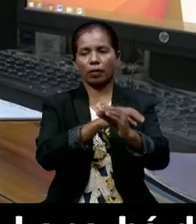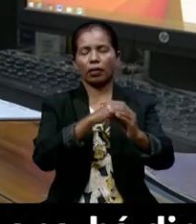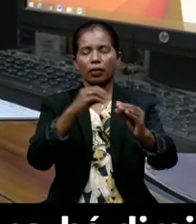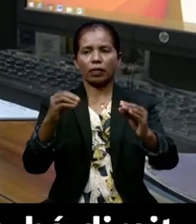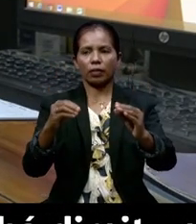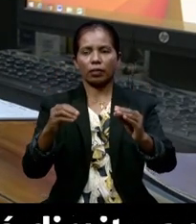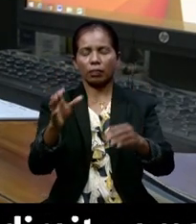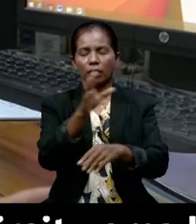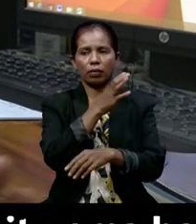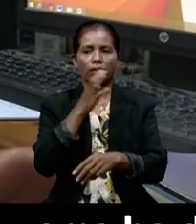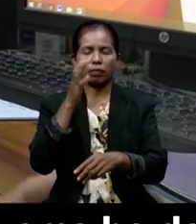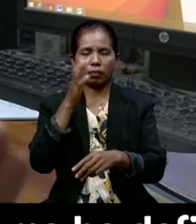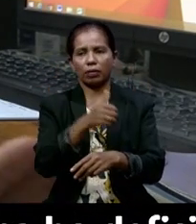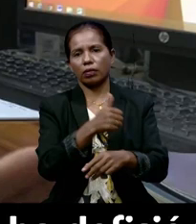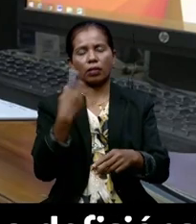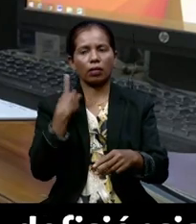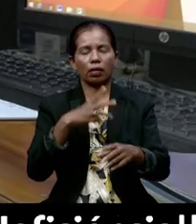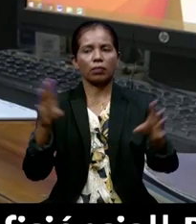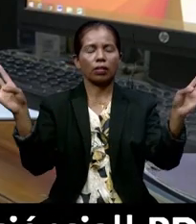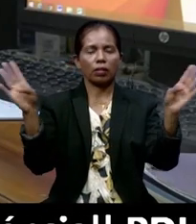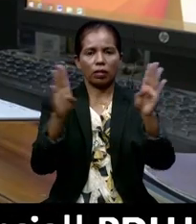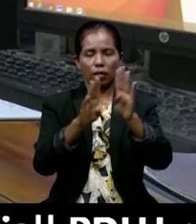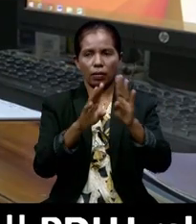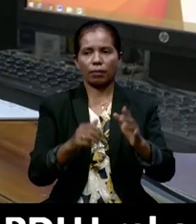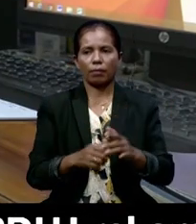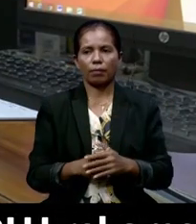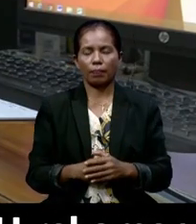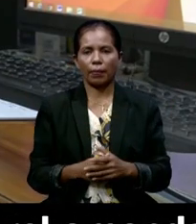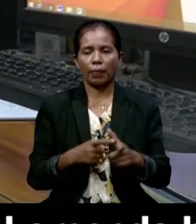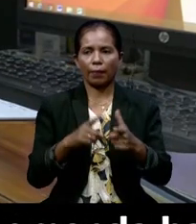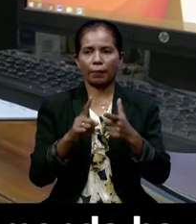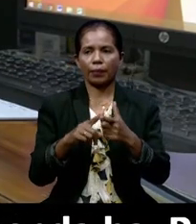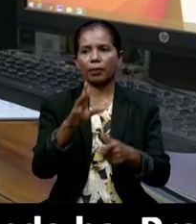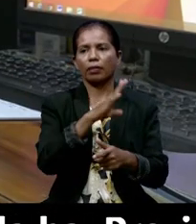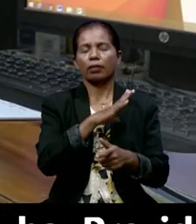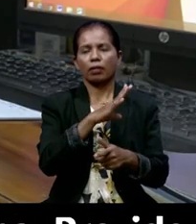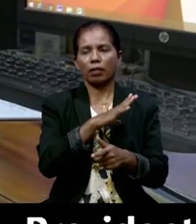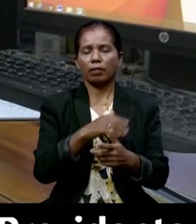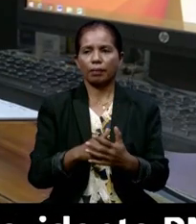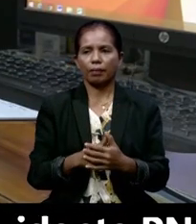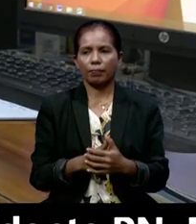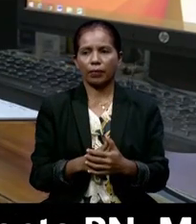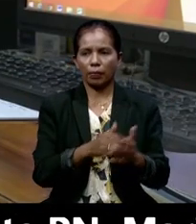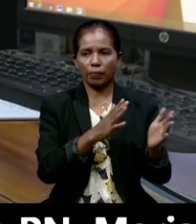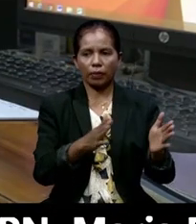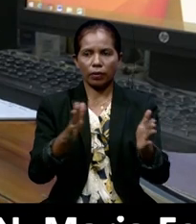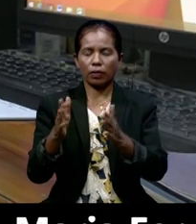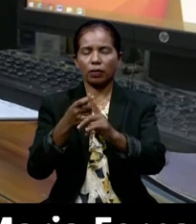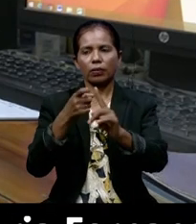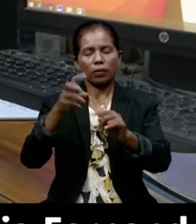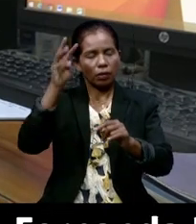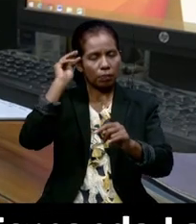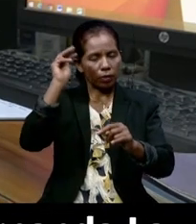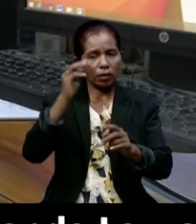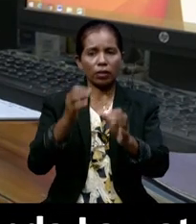e cultura. Selo, amitaka. Selo, amitaka. Por hen, processo se ministério, karik